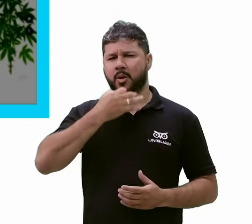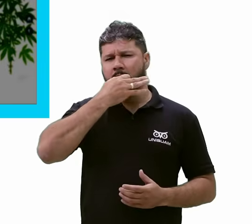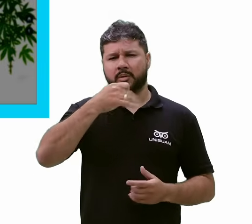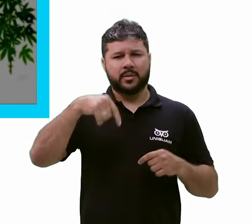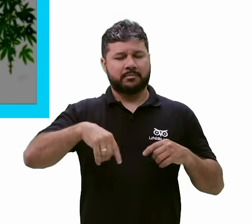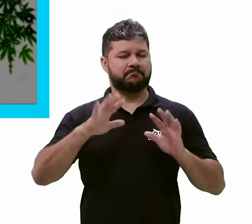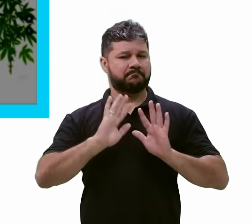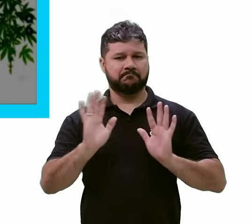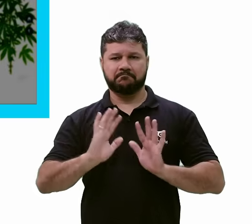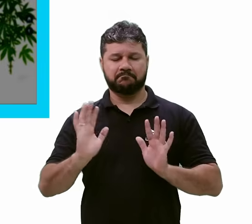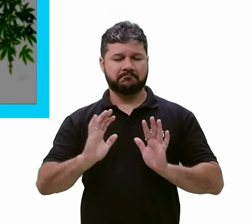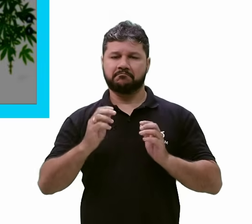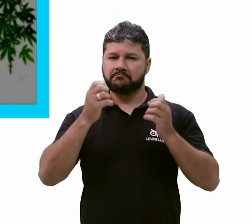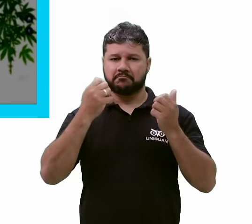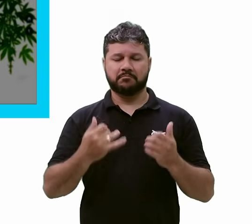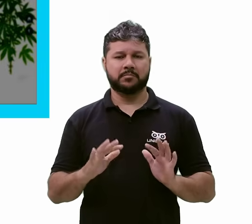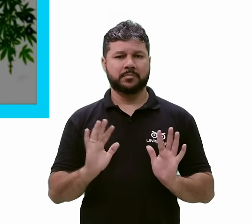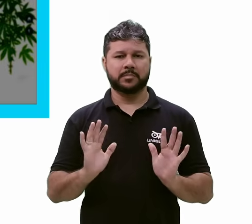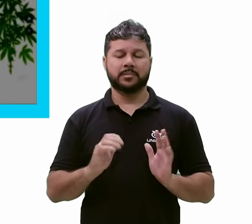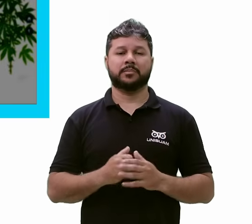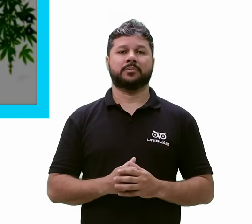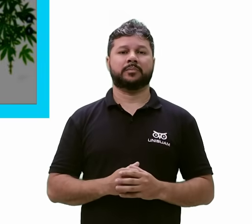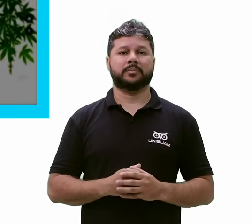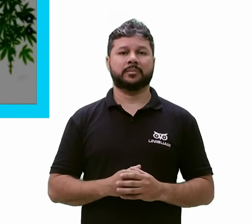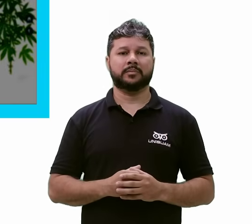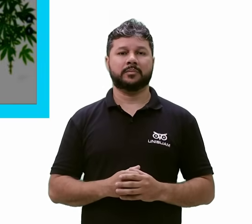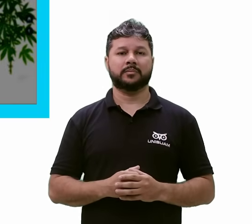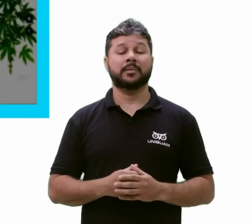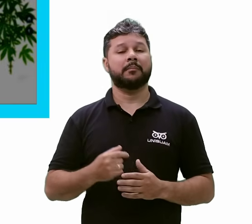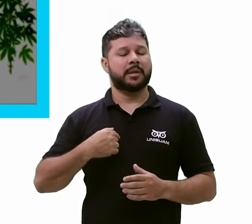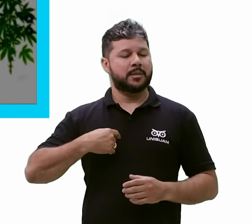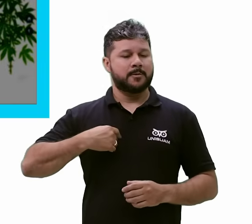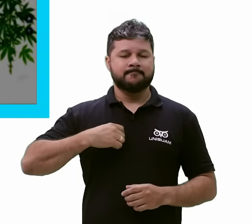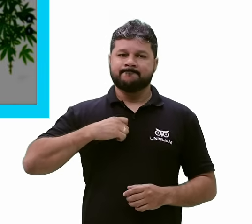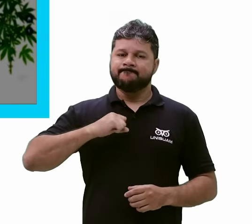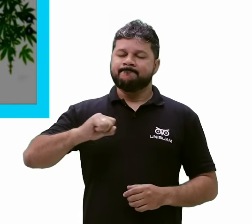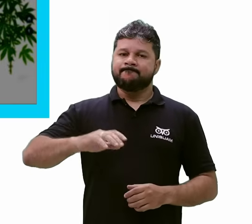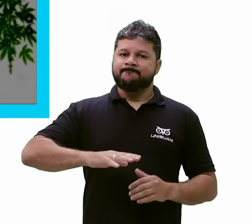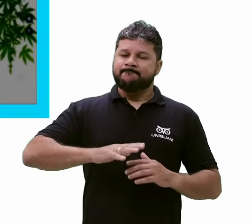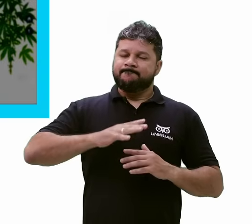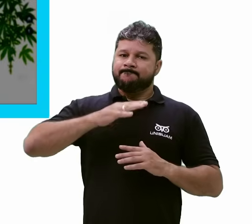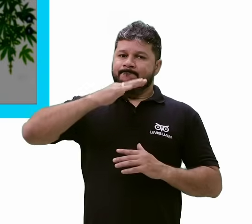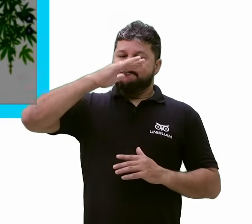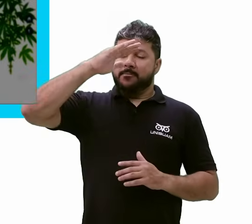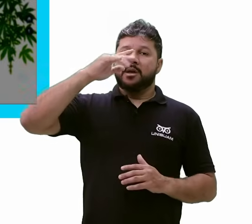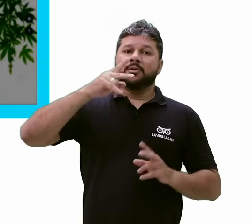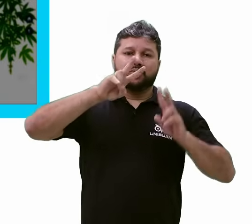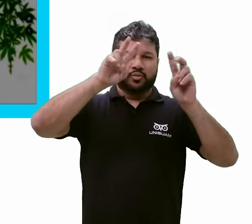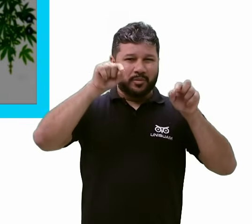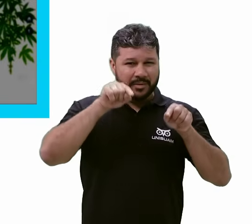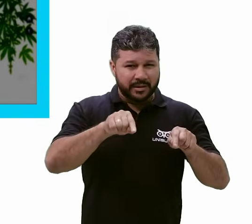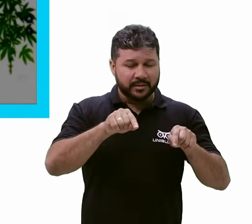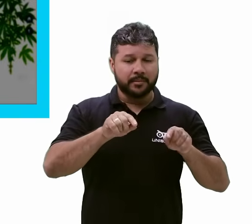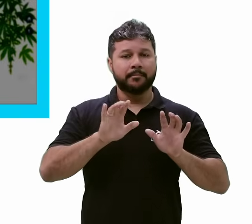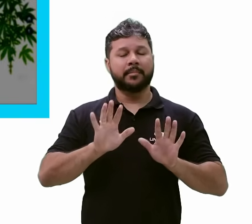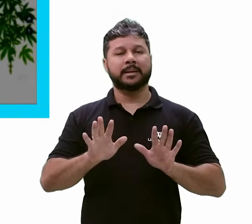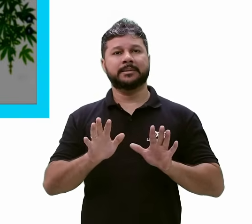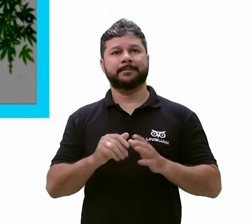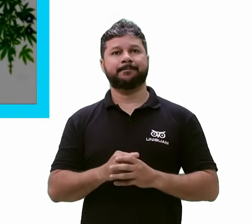Não vou dar minha opinião aqui, né? Porque eu tô, né, uma pessoa revoltada com relação a isso.